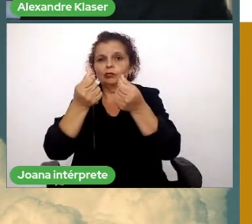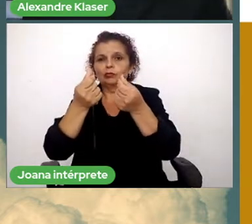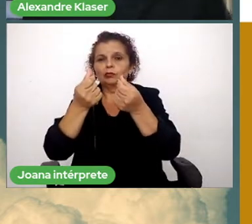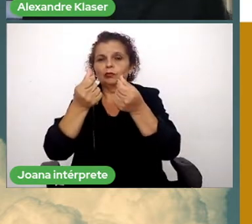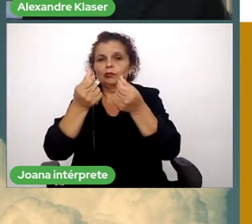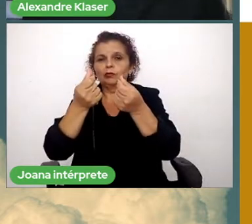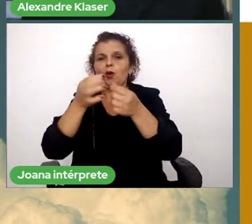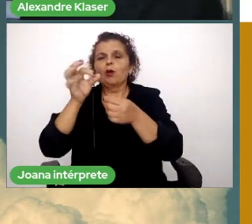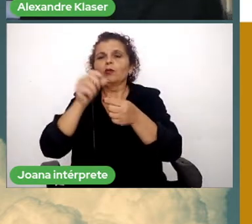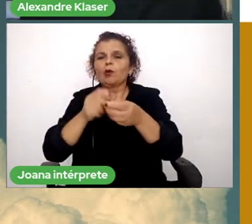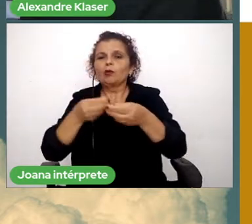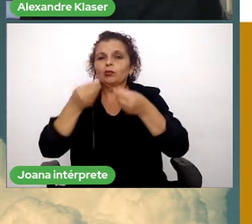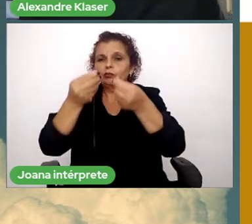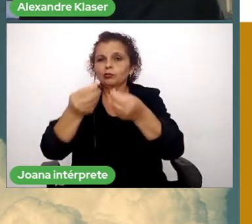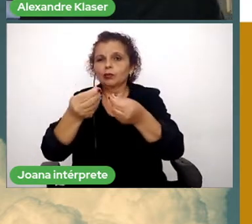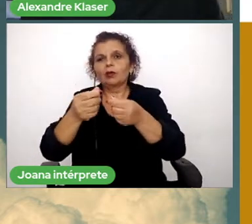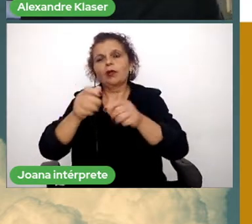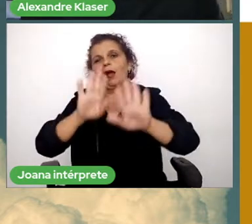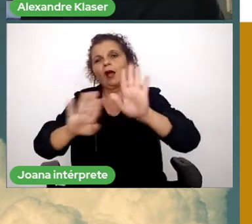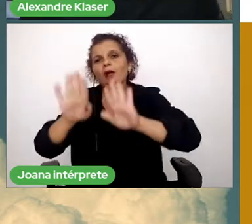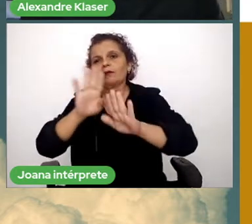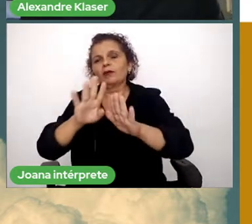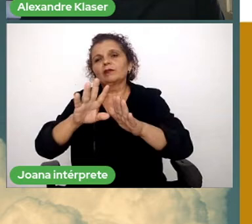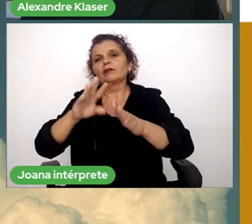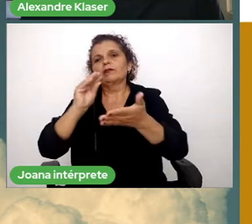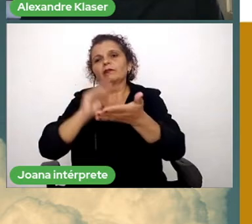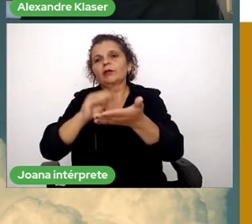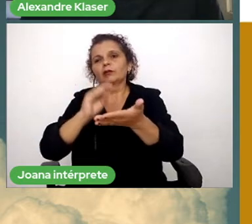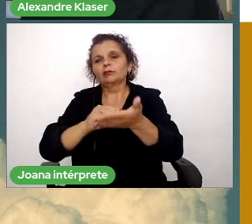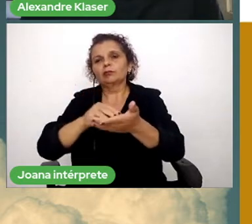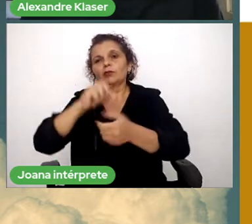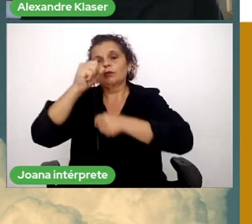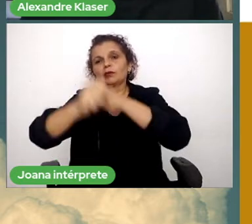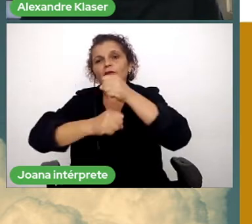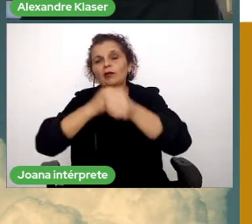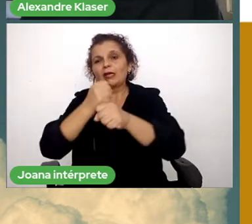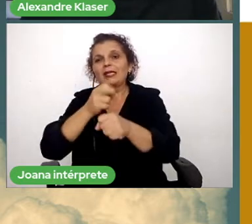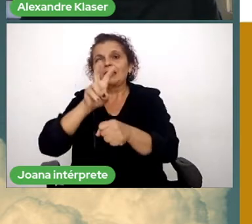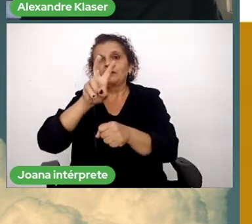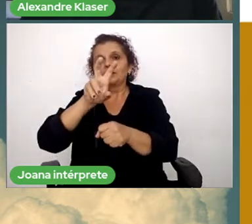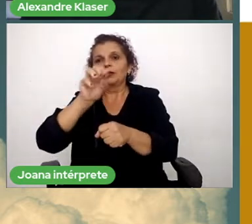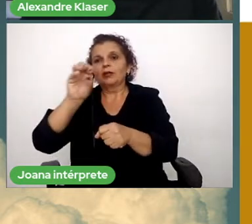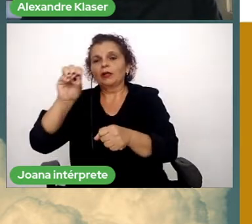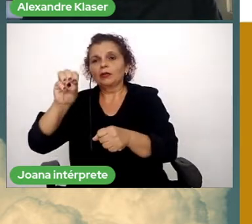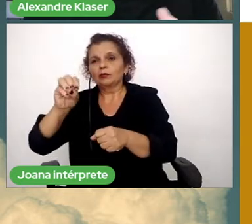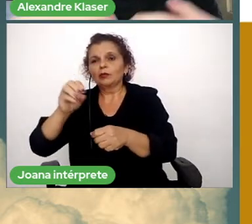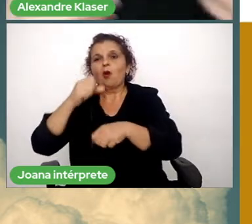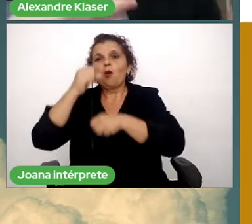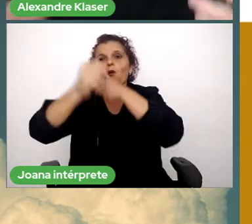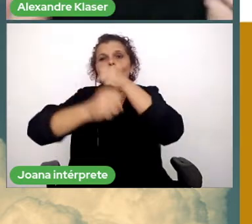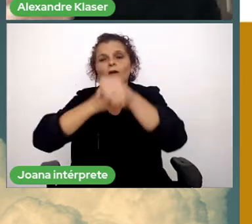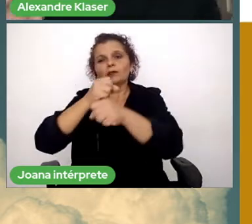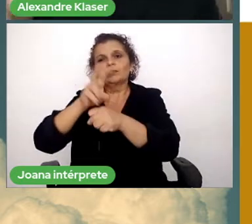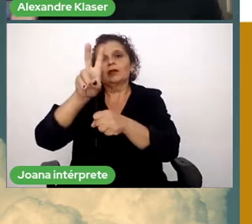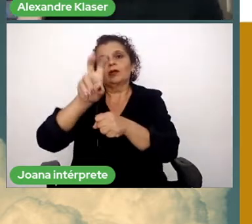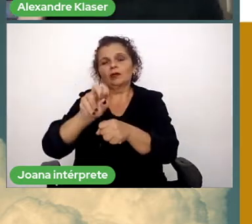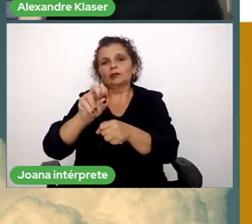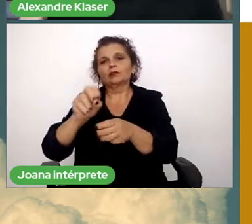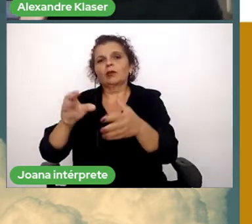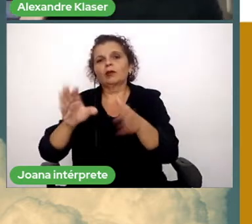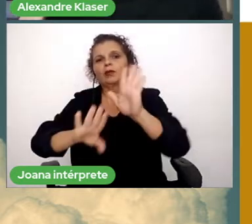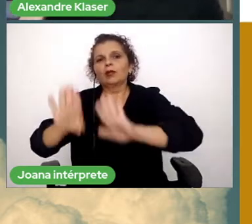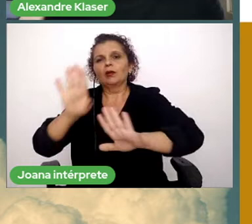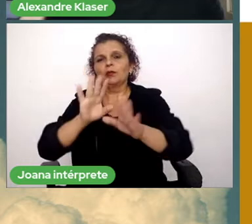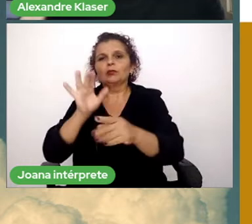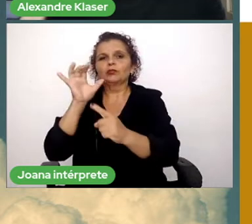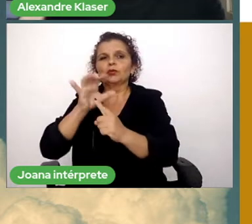orçamento, eu talvez seja menos significativo no ano que vem. Se eu gastar 500 do meu que eu tinha, eu talvez ano que vem só ganhe 500. Tem todo um incentivo político